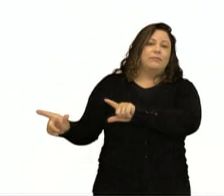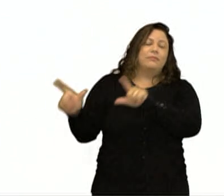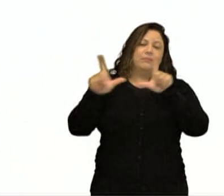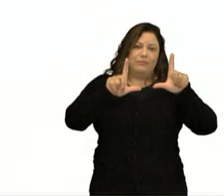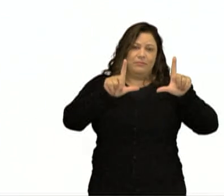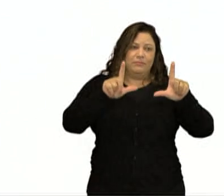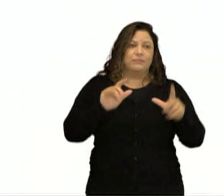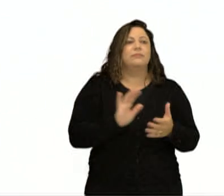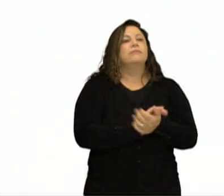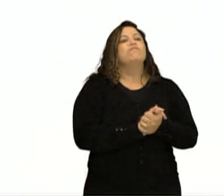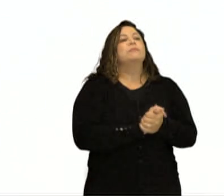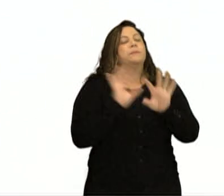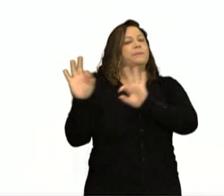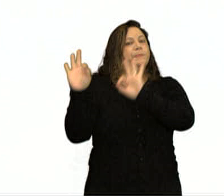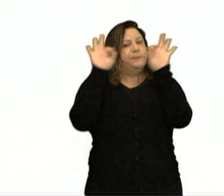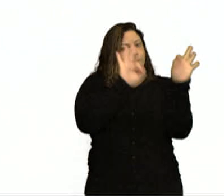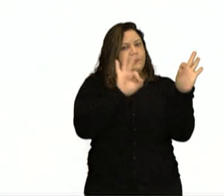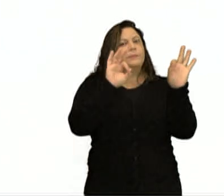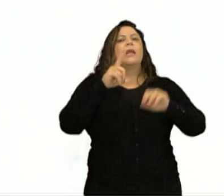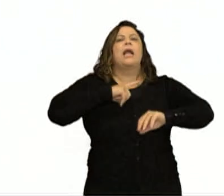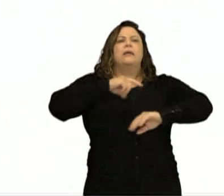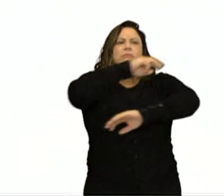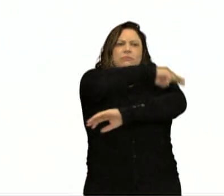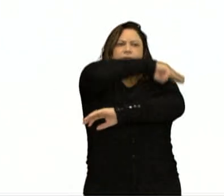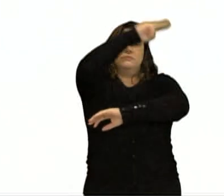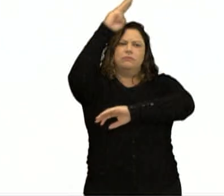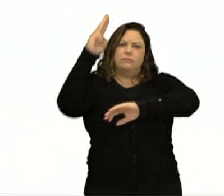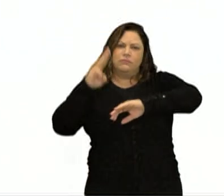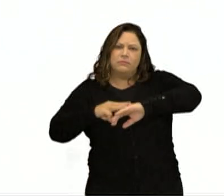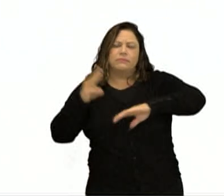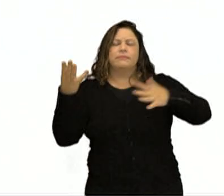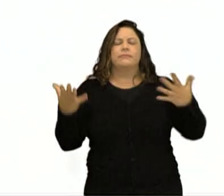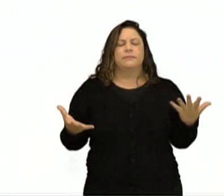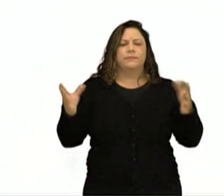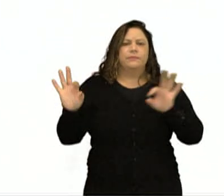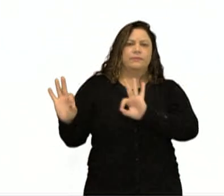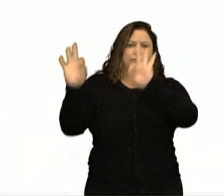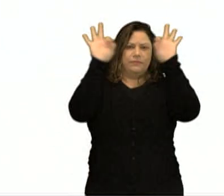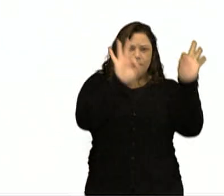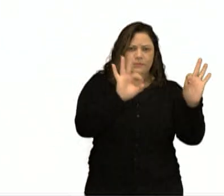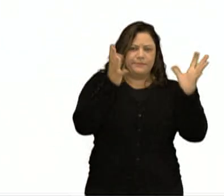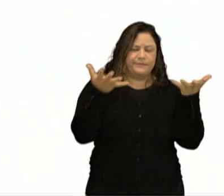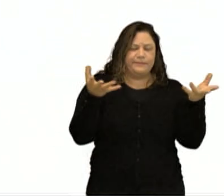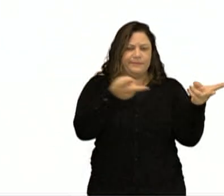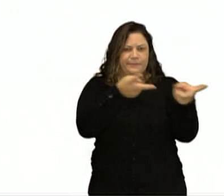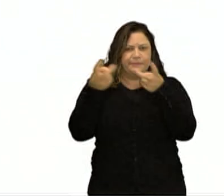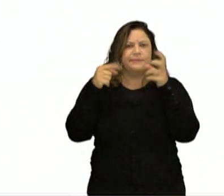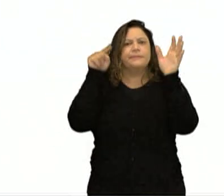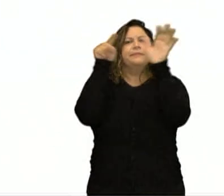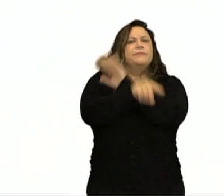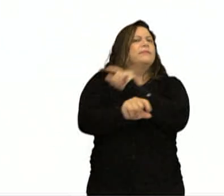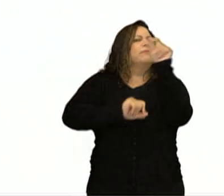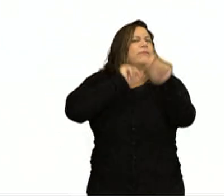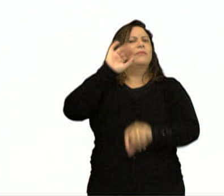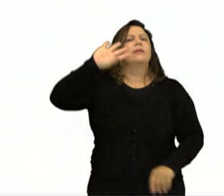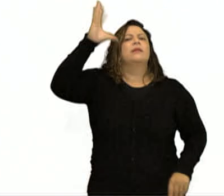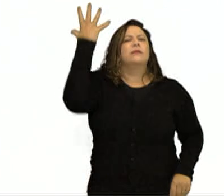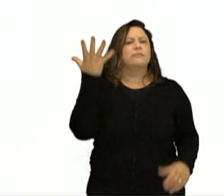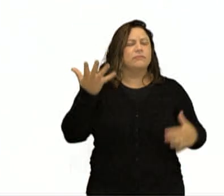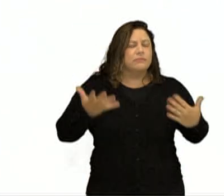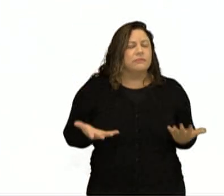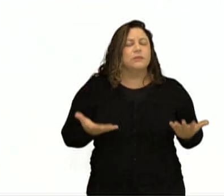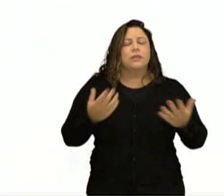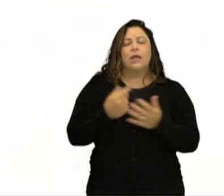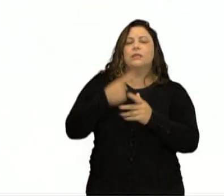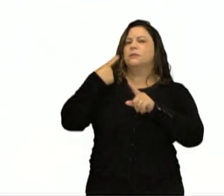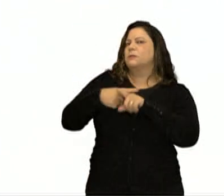para você observar a figura abaixo. Tem um arco-íris nessa figura. Daí ele vem com a pergunta: por que ocorre o arco-íris e por